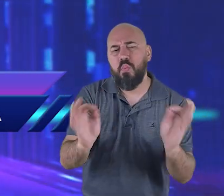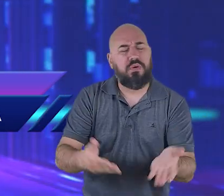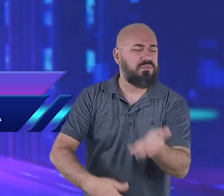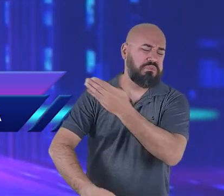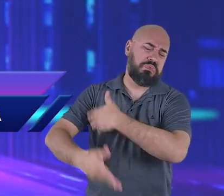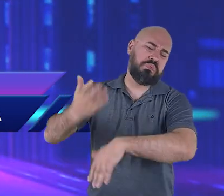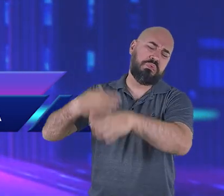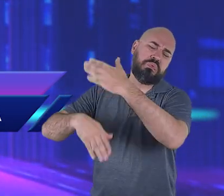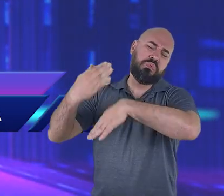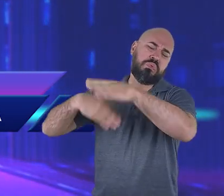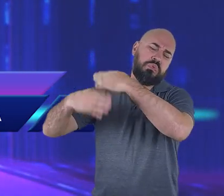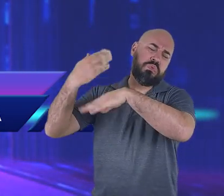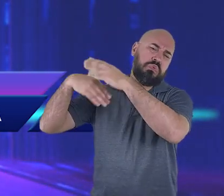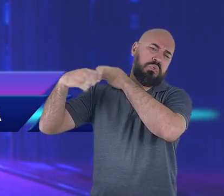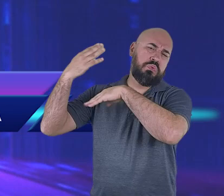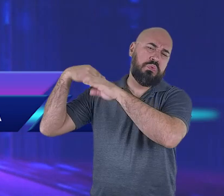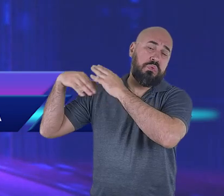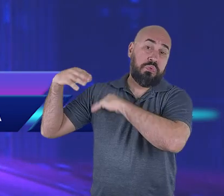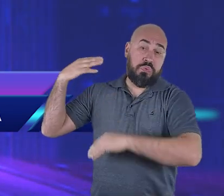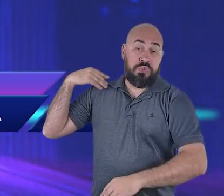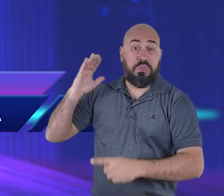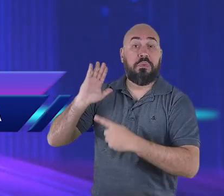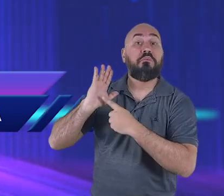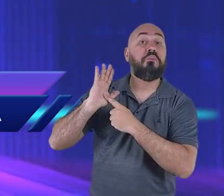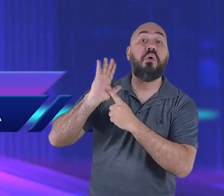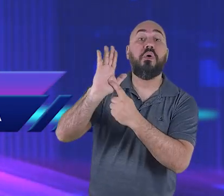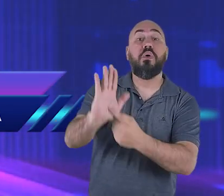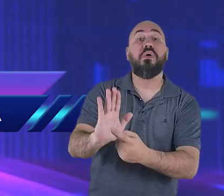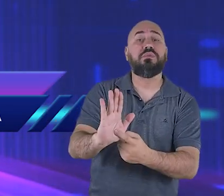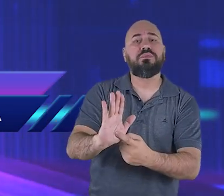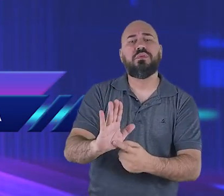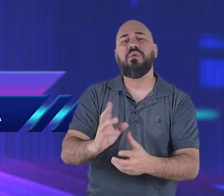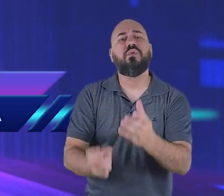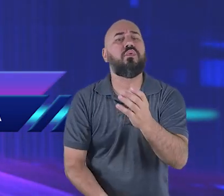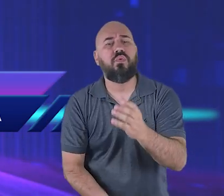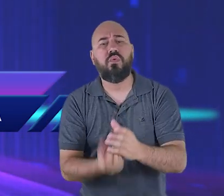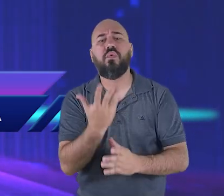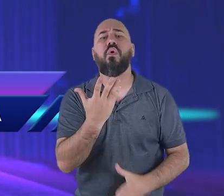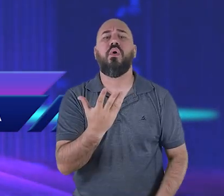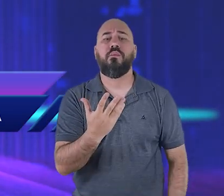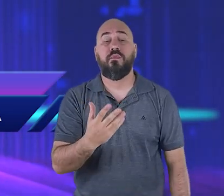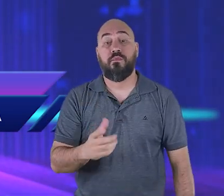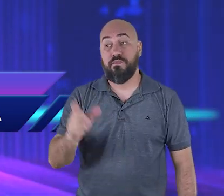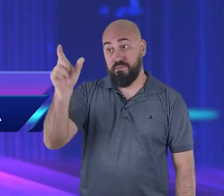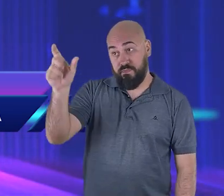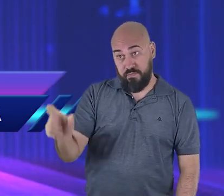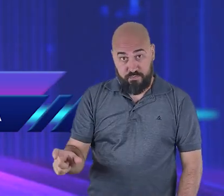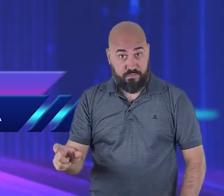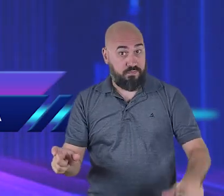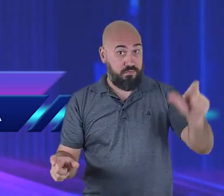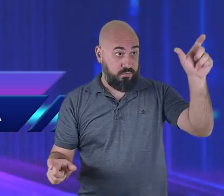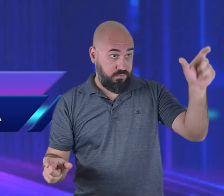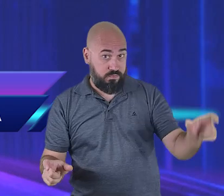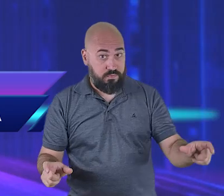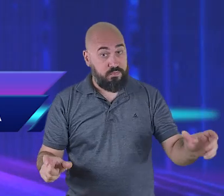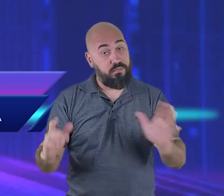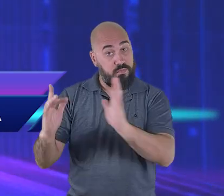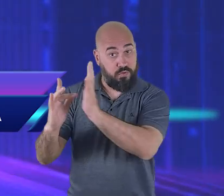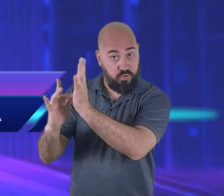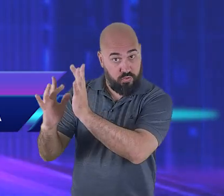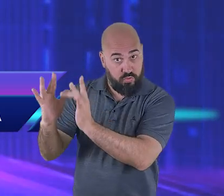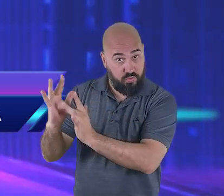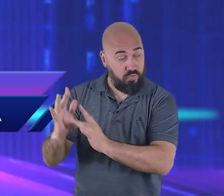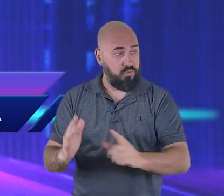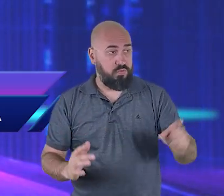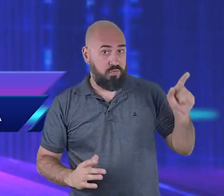evidenciam as origens desta brutal colisão entre dois impérios. E então, se concentra